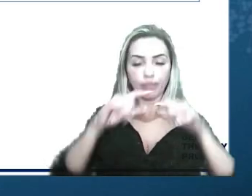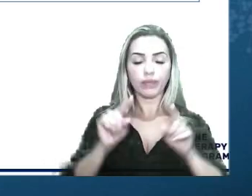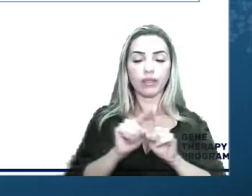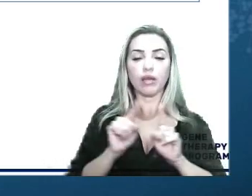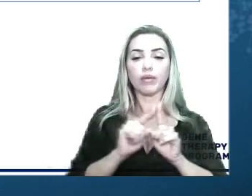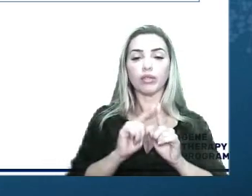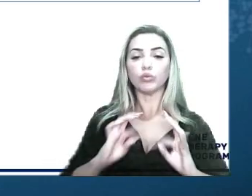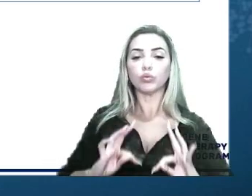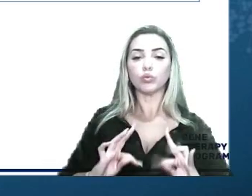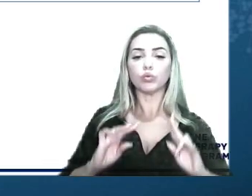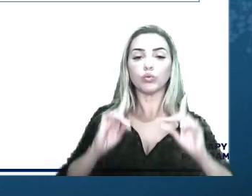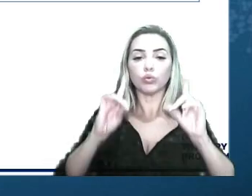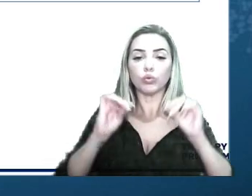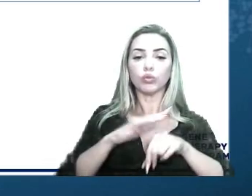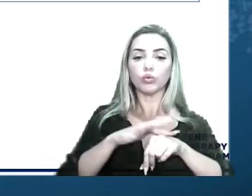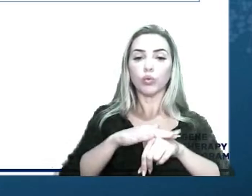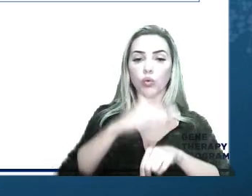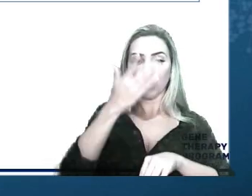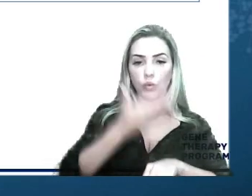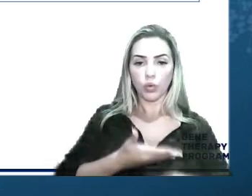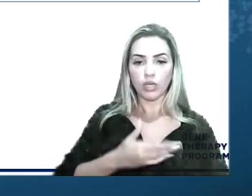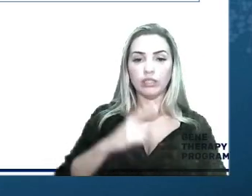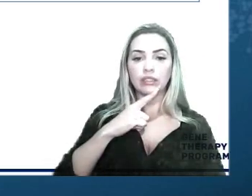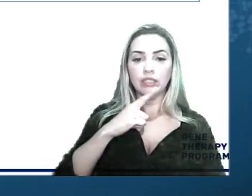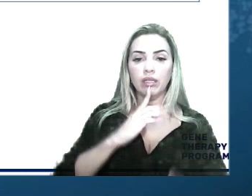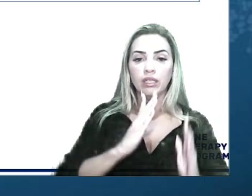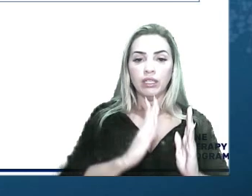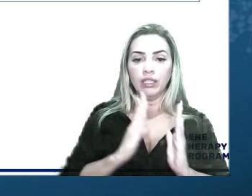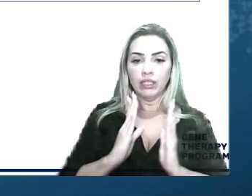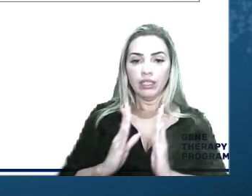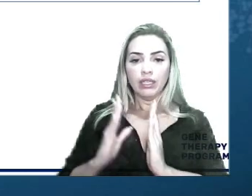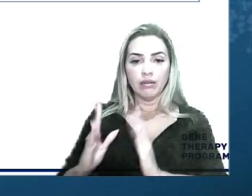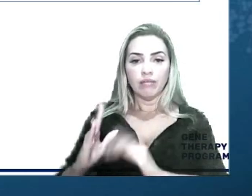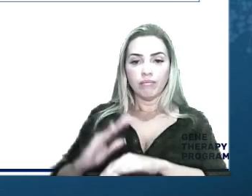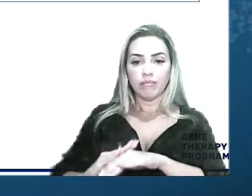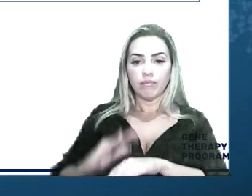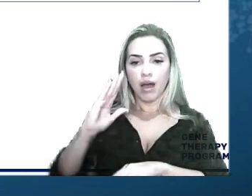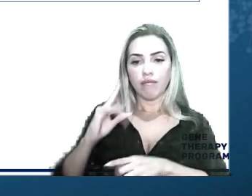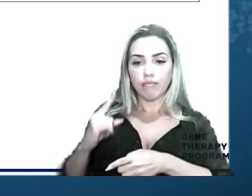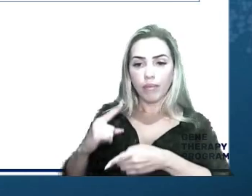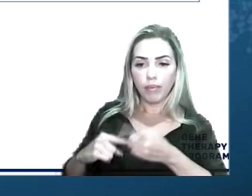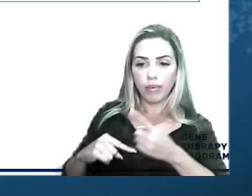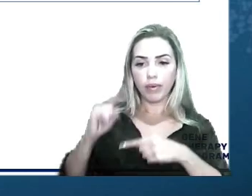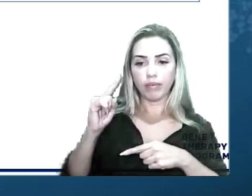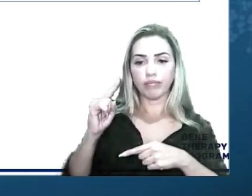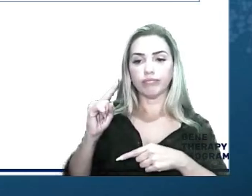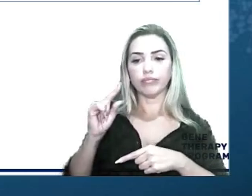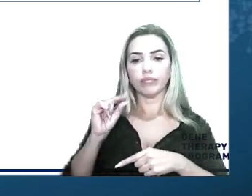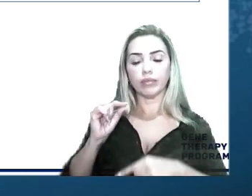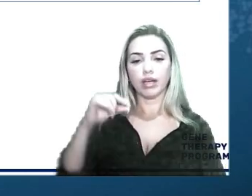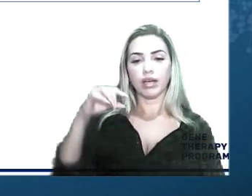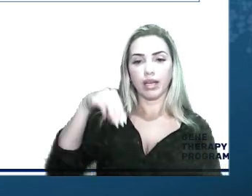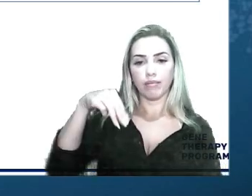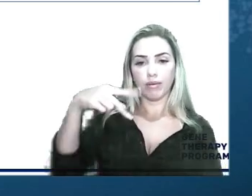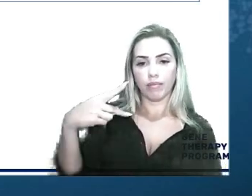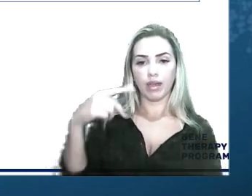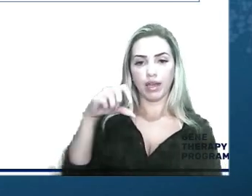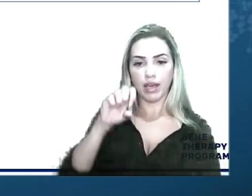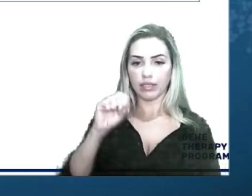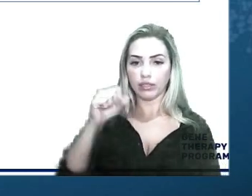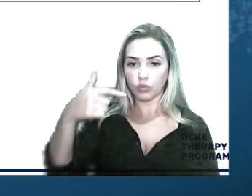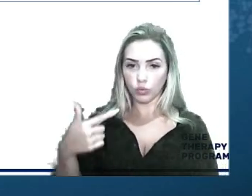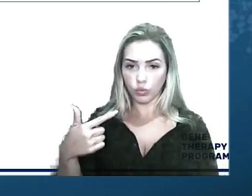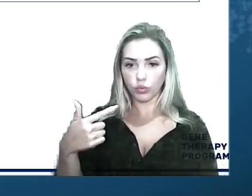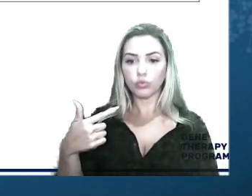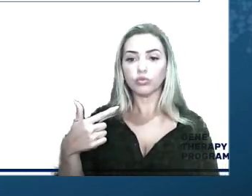todas elas são estágio clínico mais avançado, é a MPS2, que